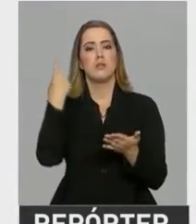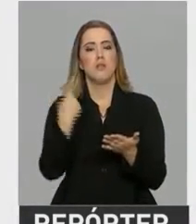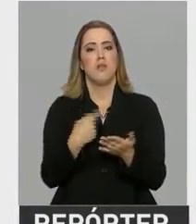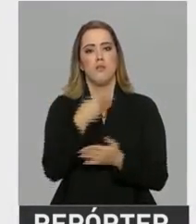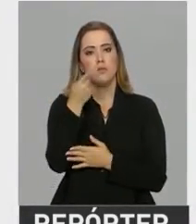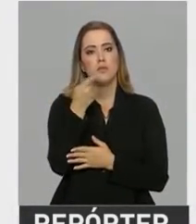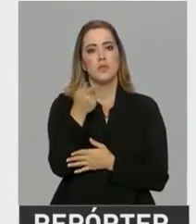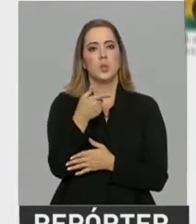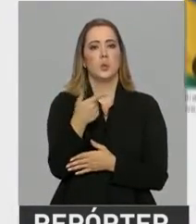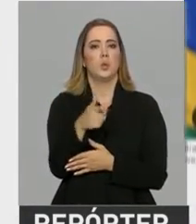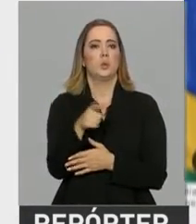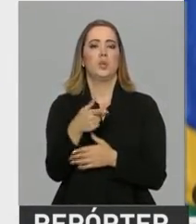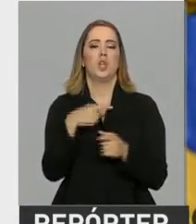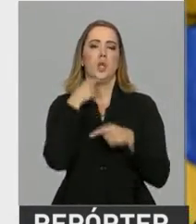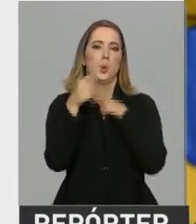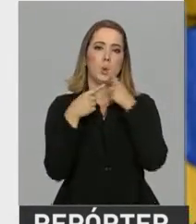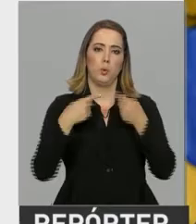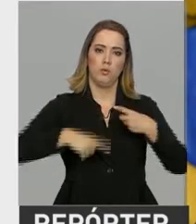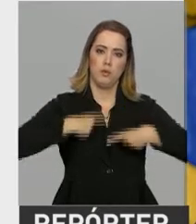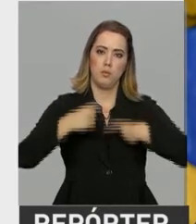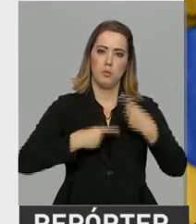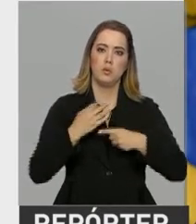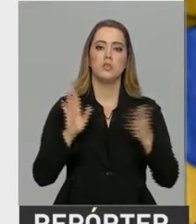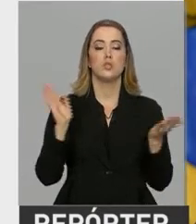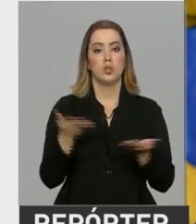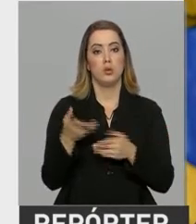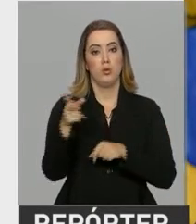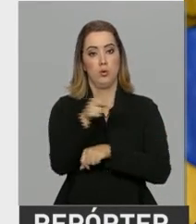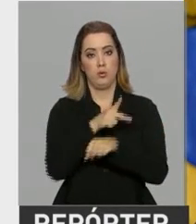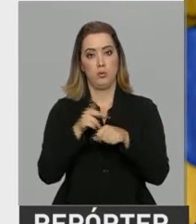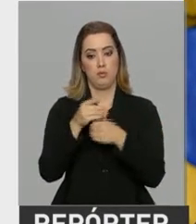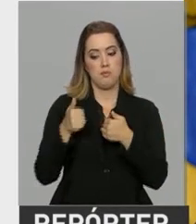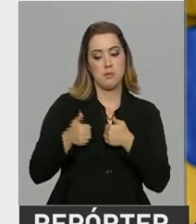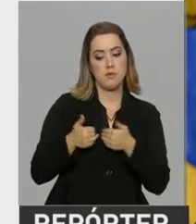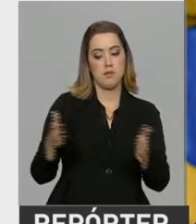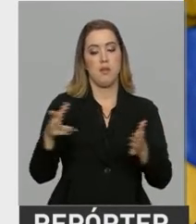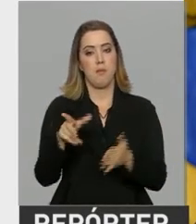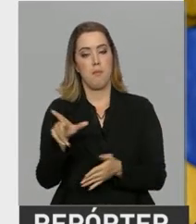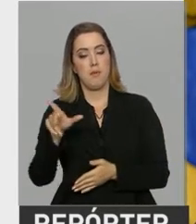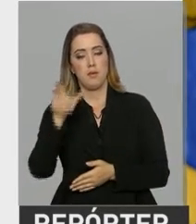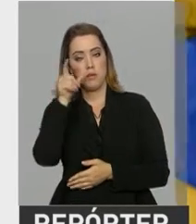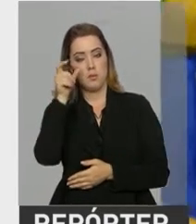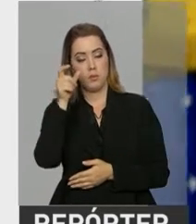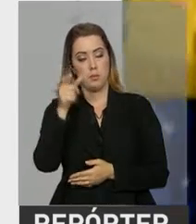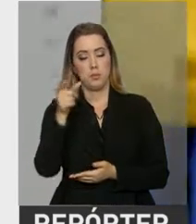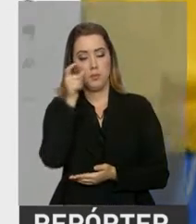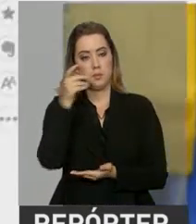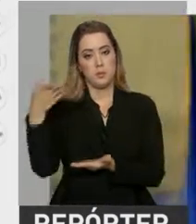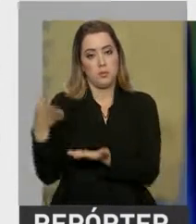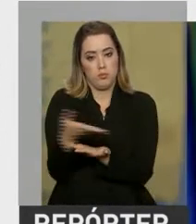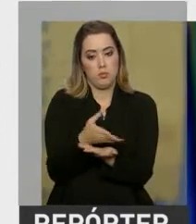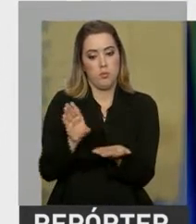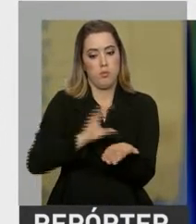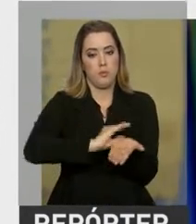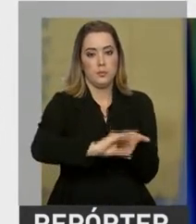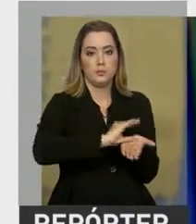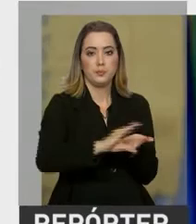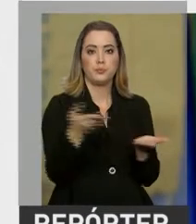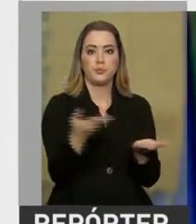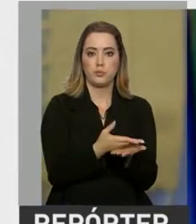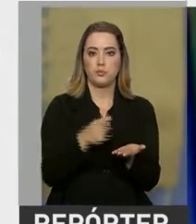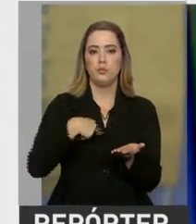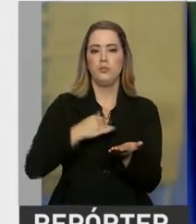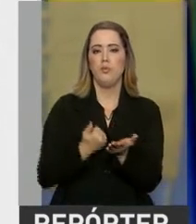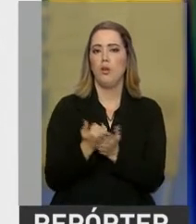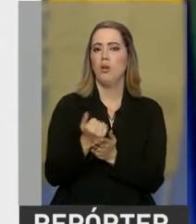foi debelada e que o país está aberto a investidores na semana do anúncio de uma série de projetos para a concessão